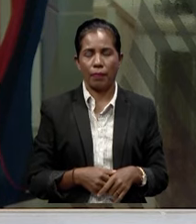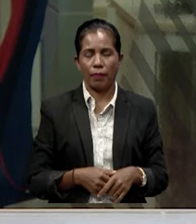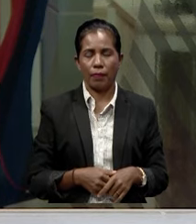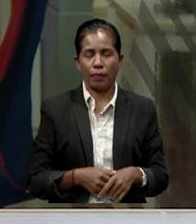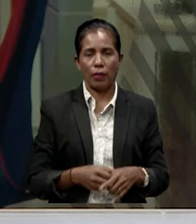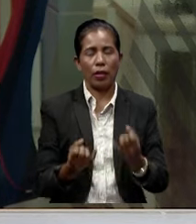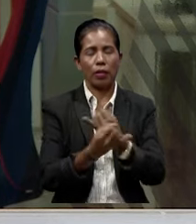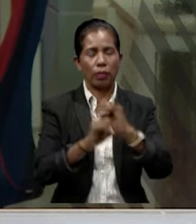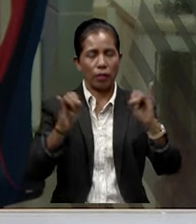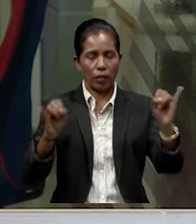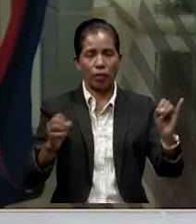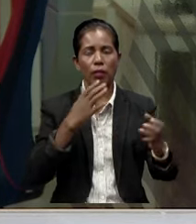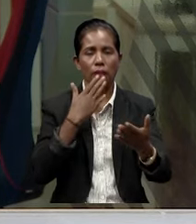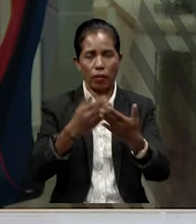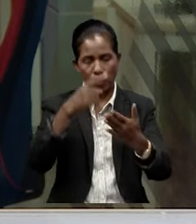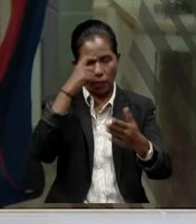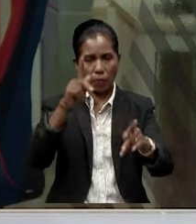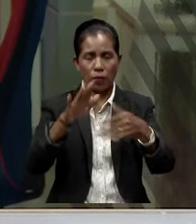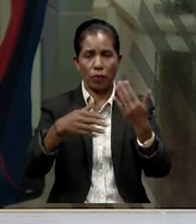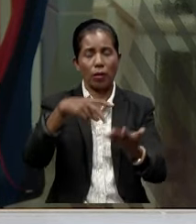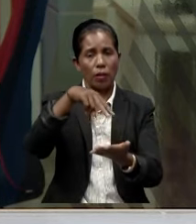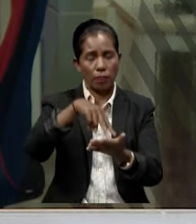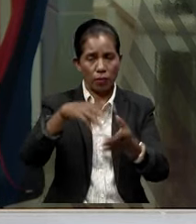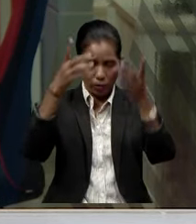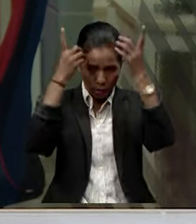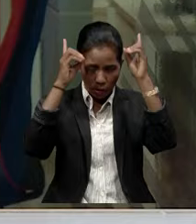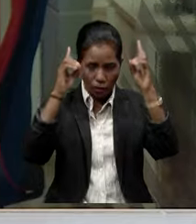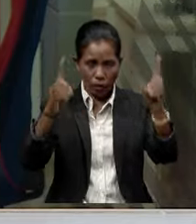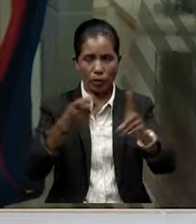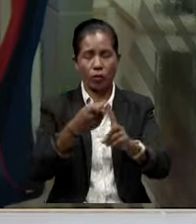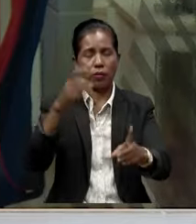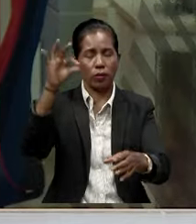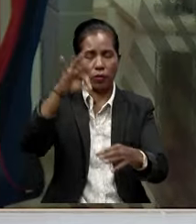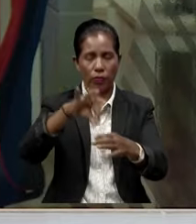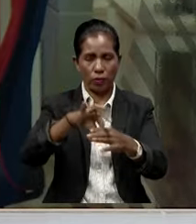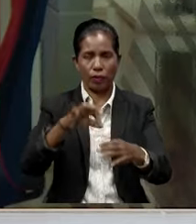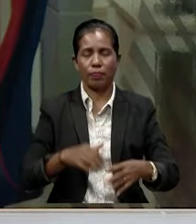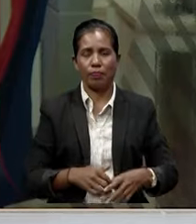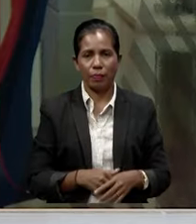Ocorre assicurare una lotta collettiva tra il popolo di Hambri con i decidi di una consulta popolare.